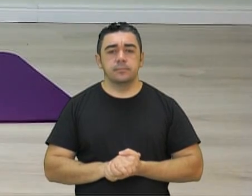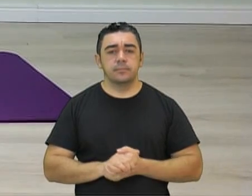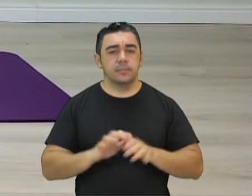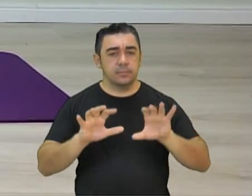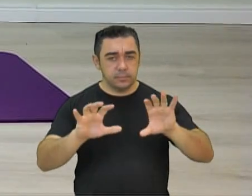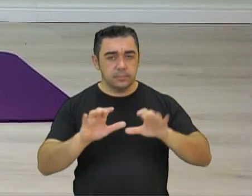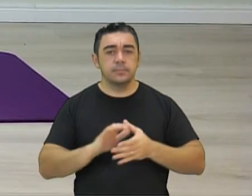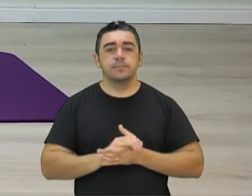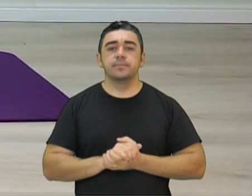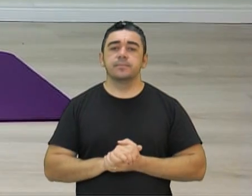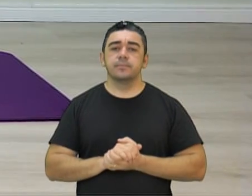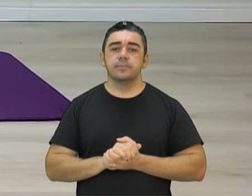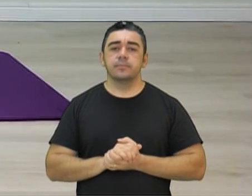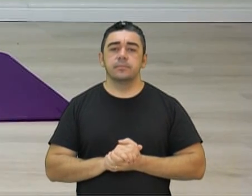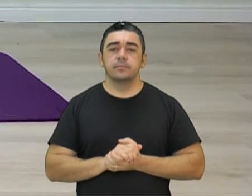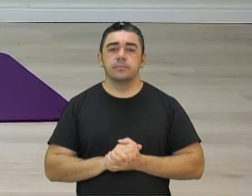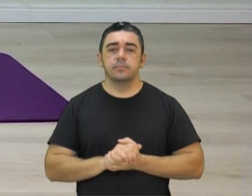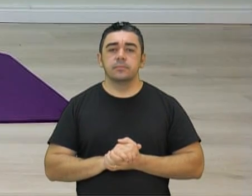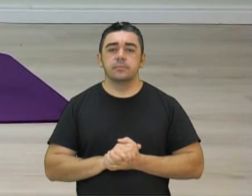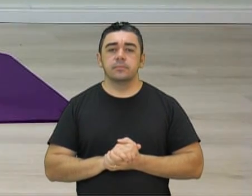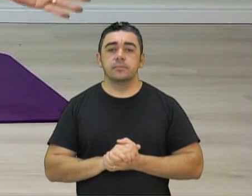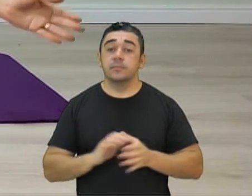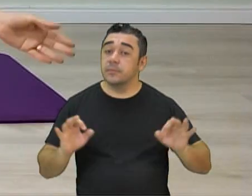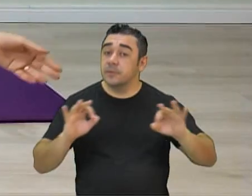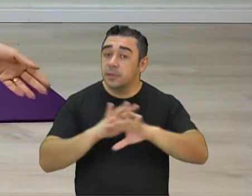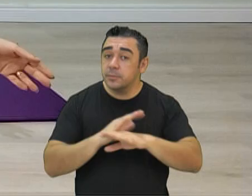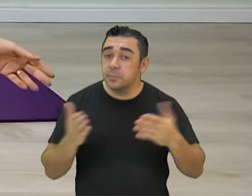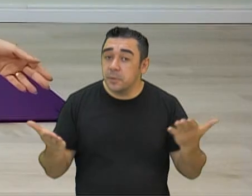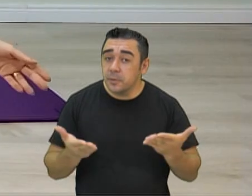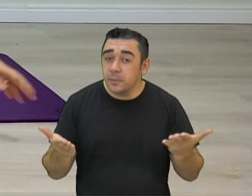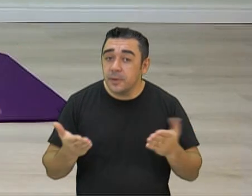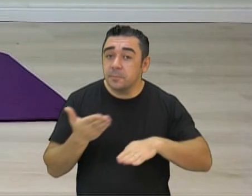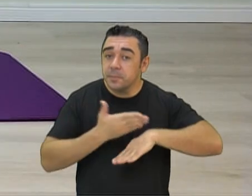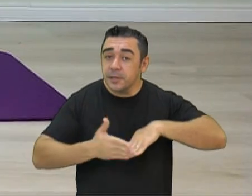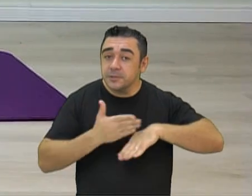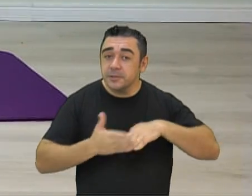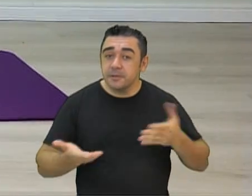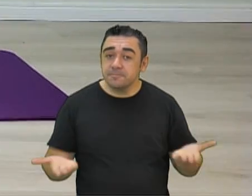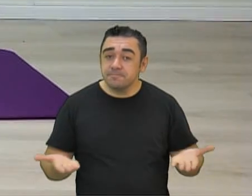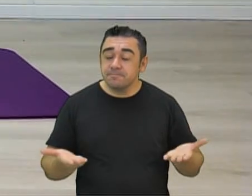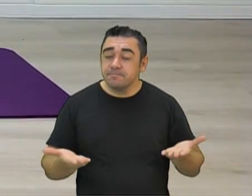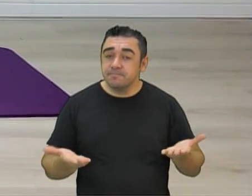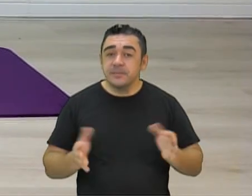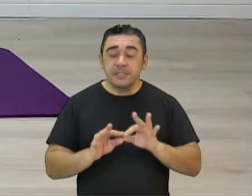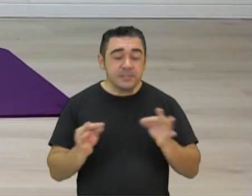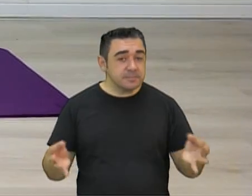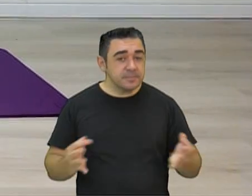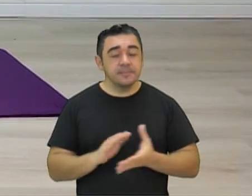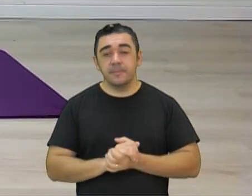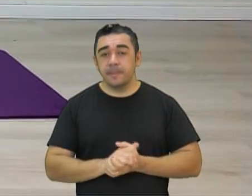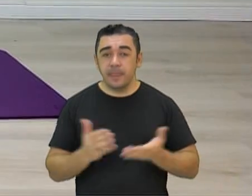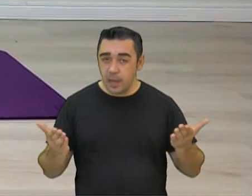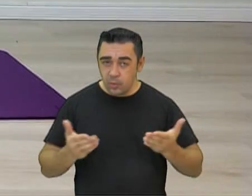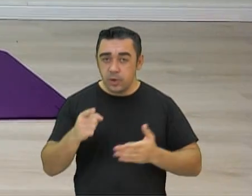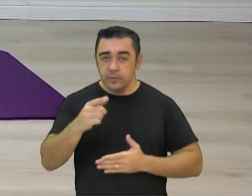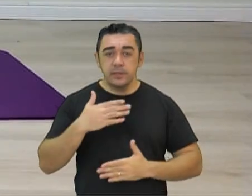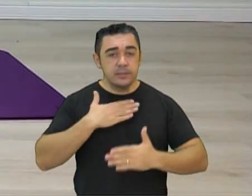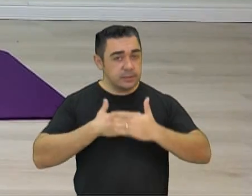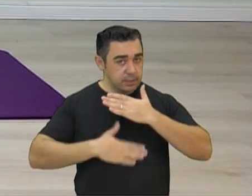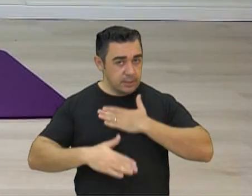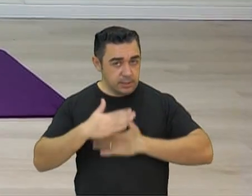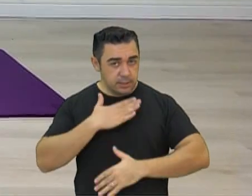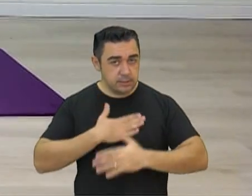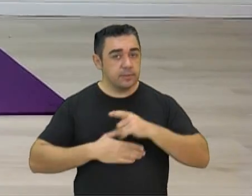Isso. E nós terminamos aqui a nossa prática. Então agora, dê uma descansada,